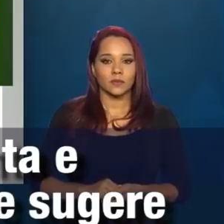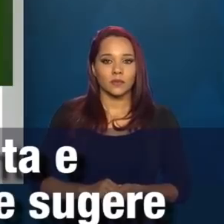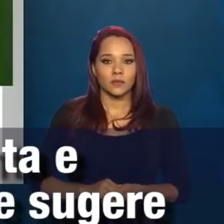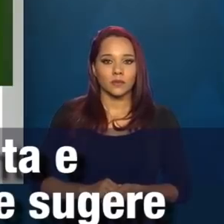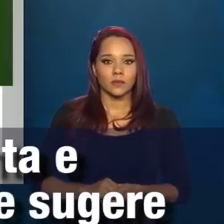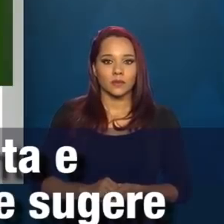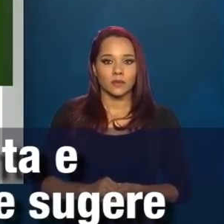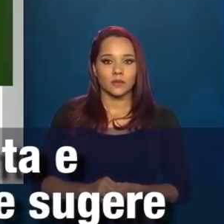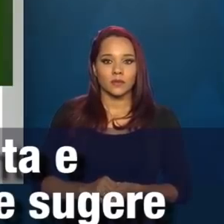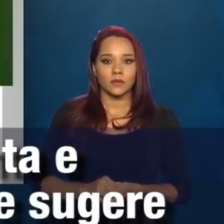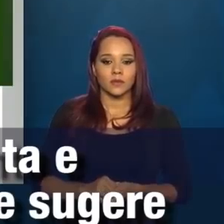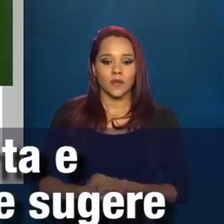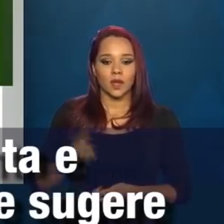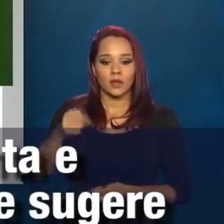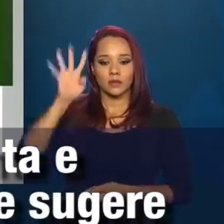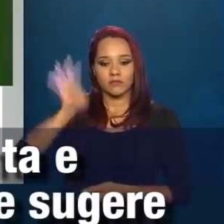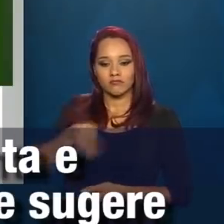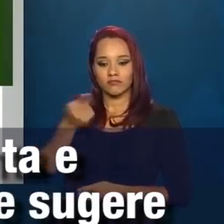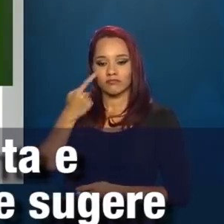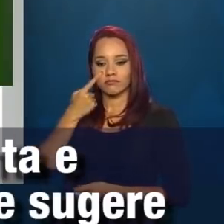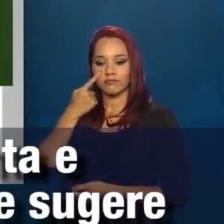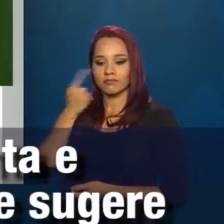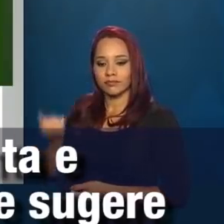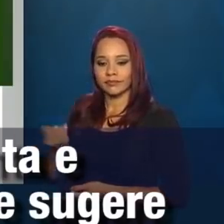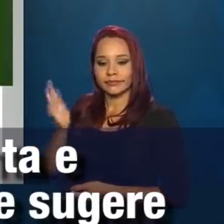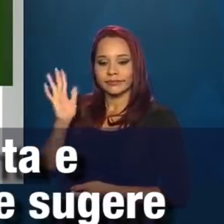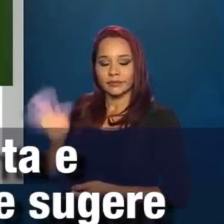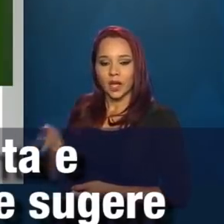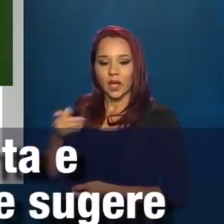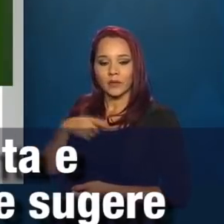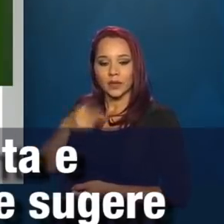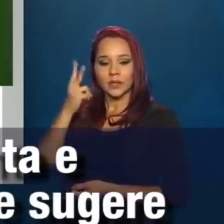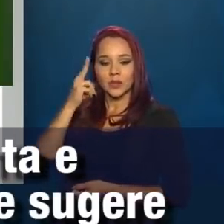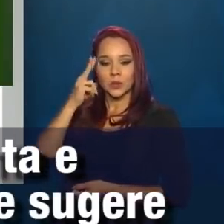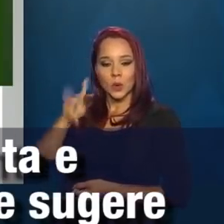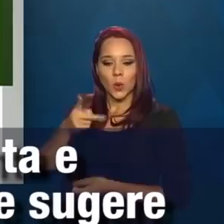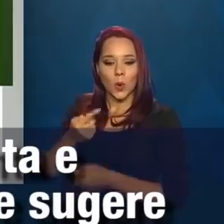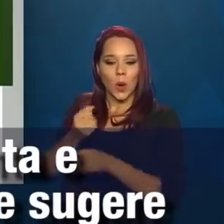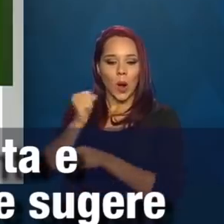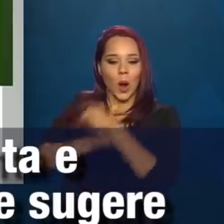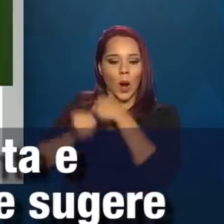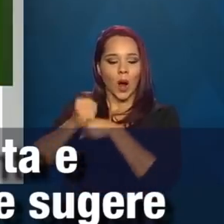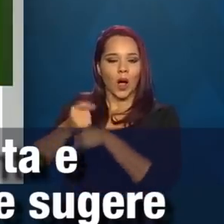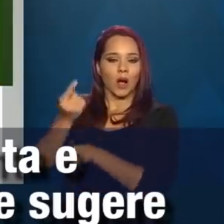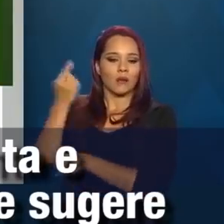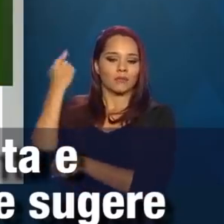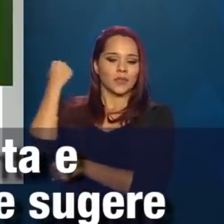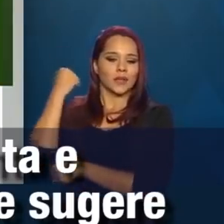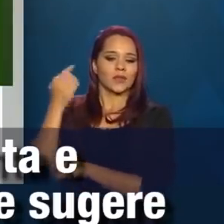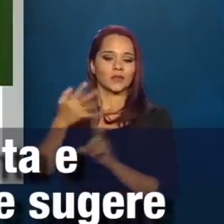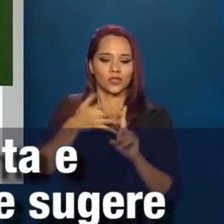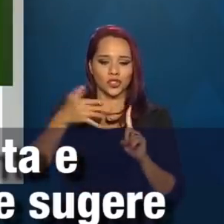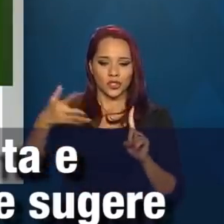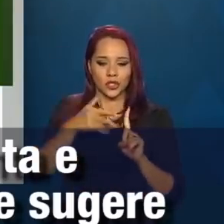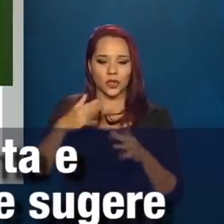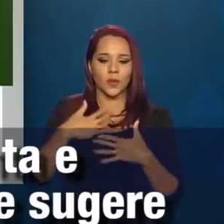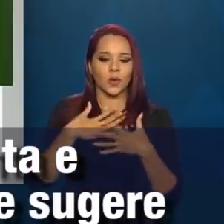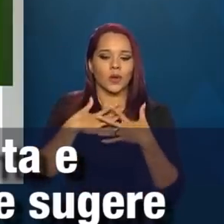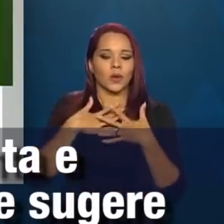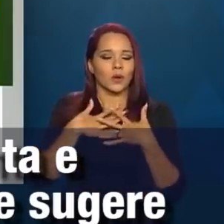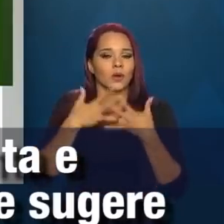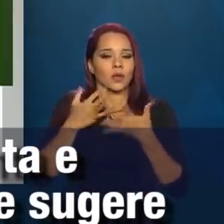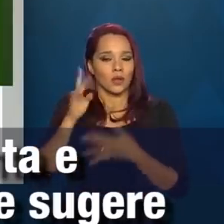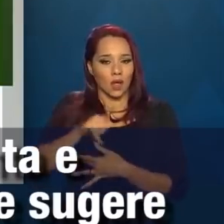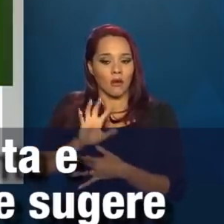Neste gráfico nós podemos observar a série histórica do ano passado de síndrome respiratória aguda grave, ou seja,